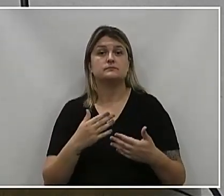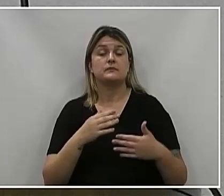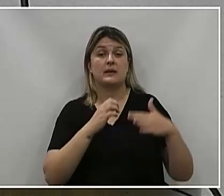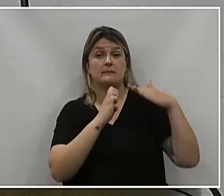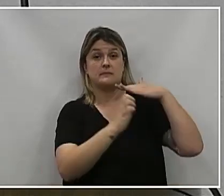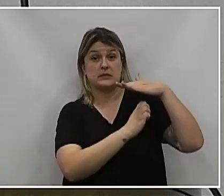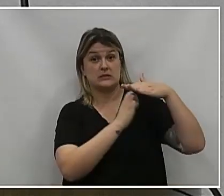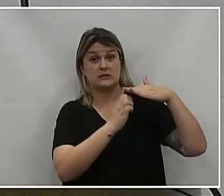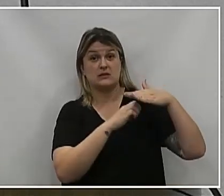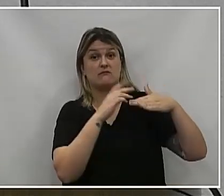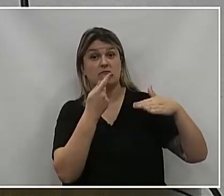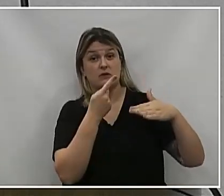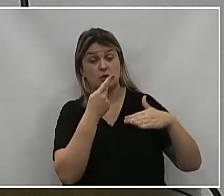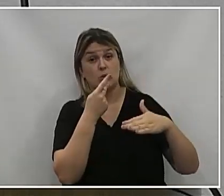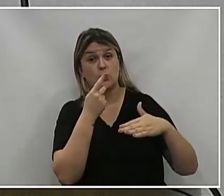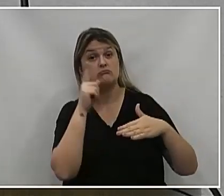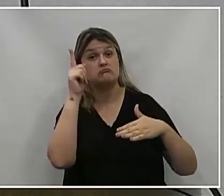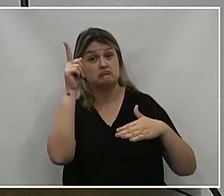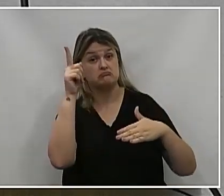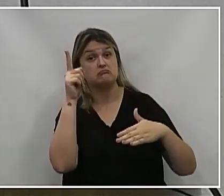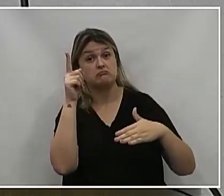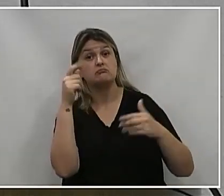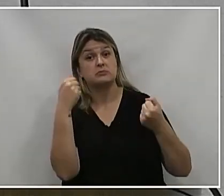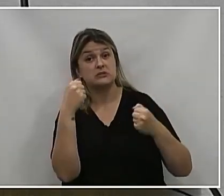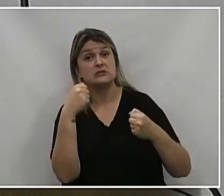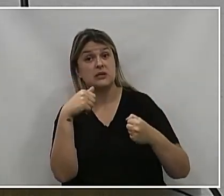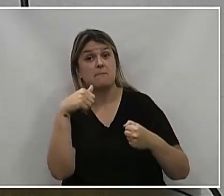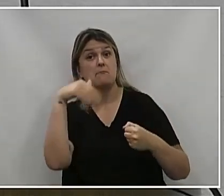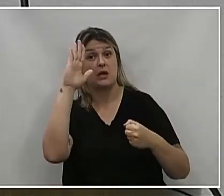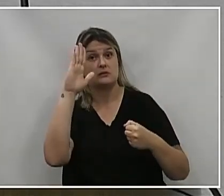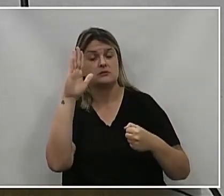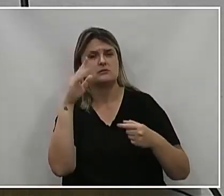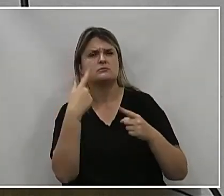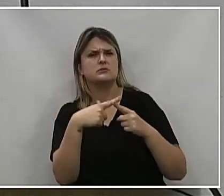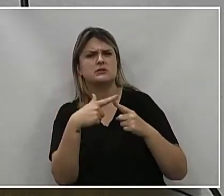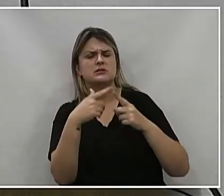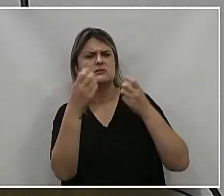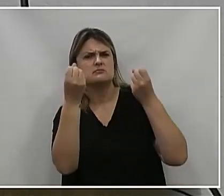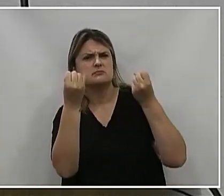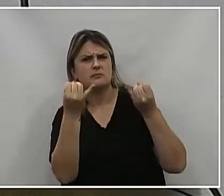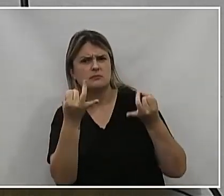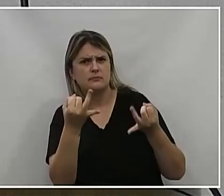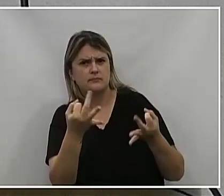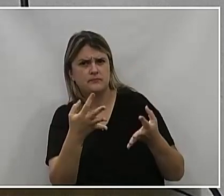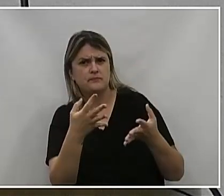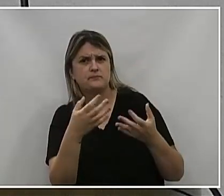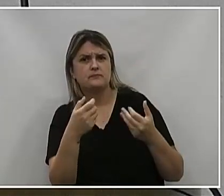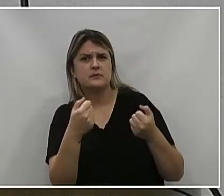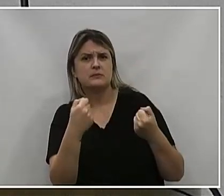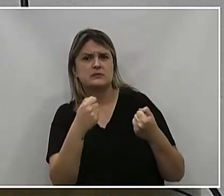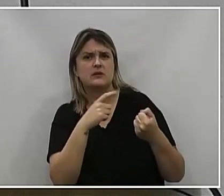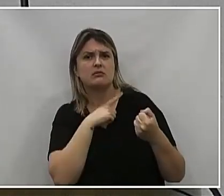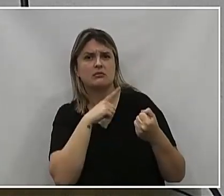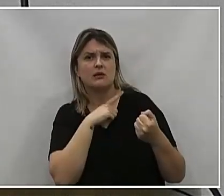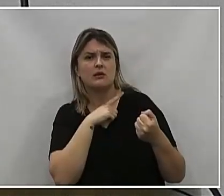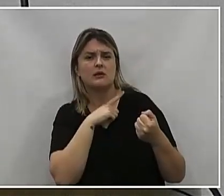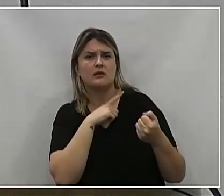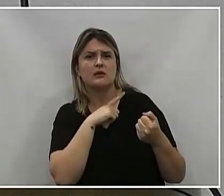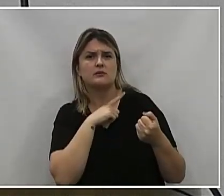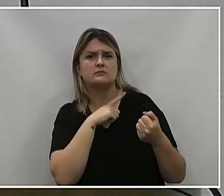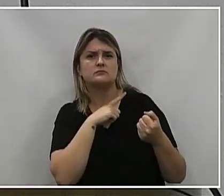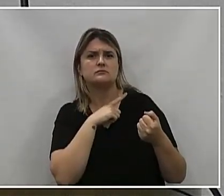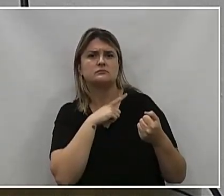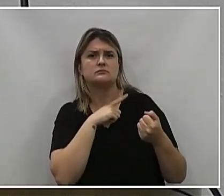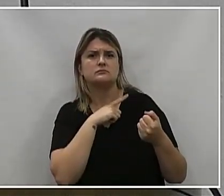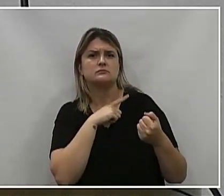foi visto como algo a ser melhorado, porque essa definição tinha necessidade de ter uma participação